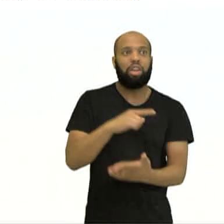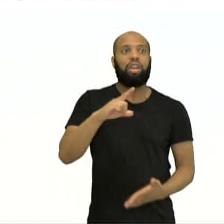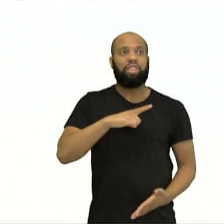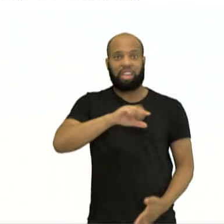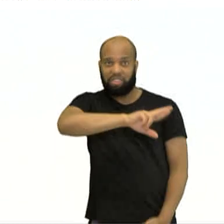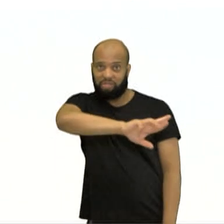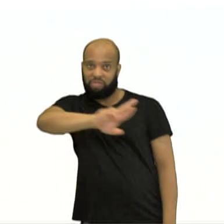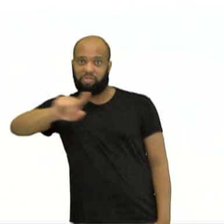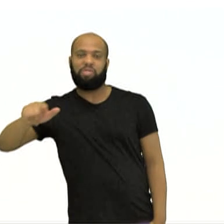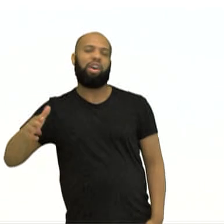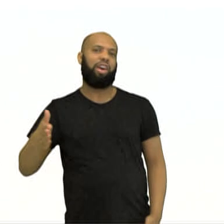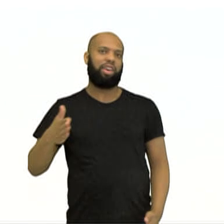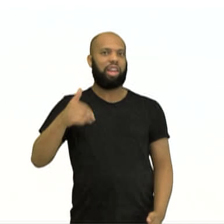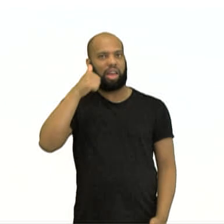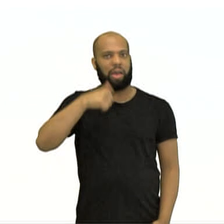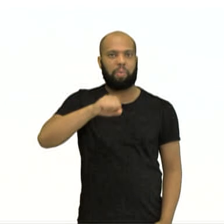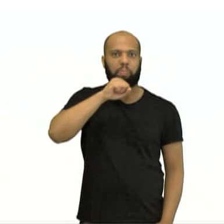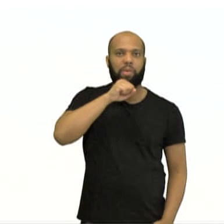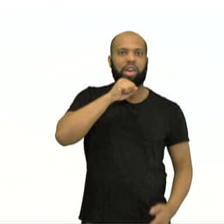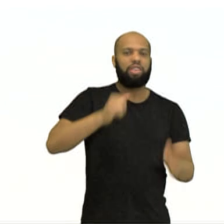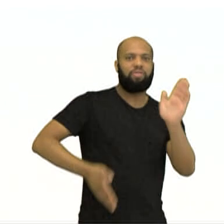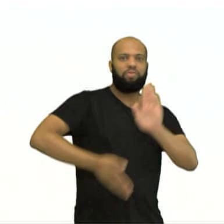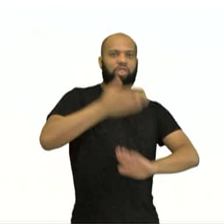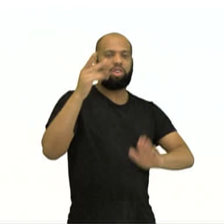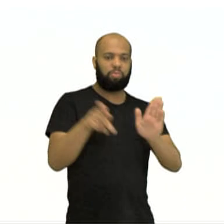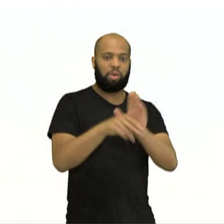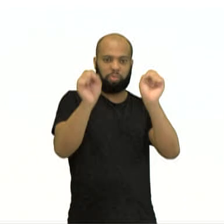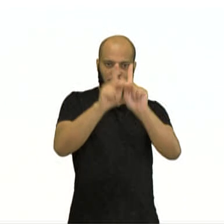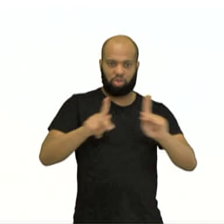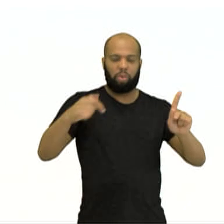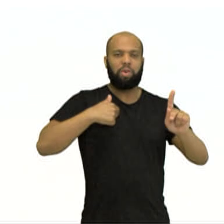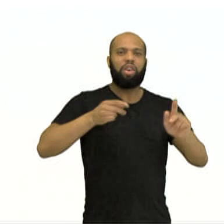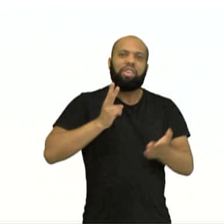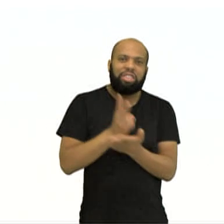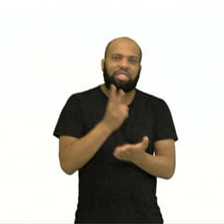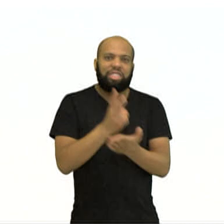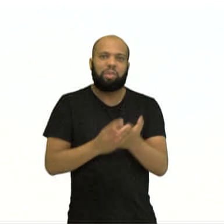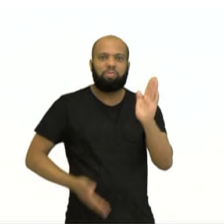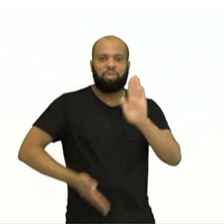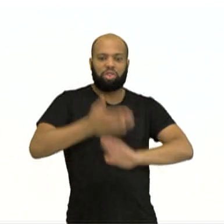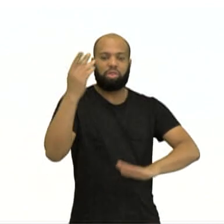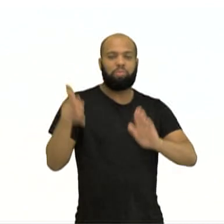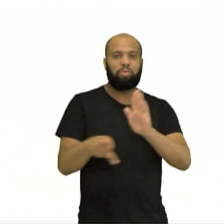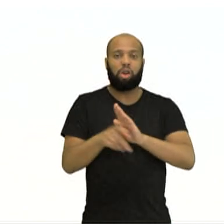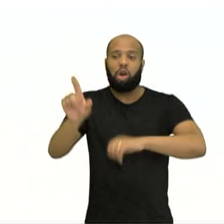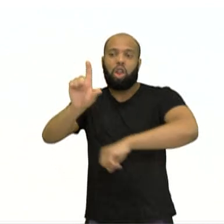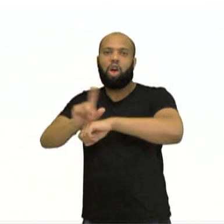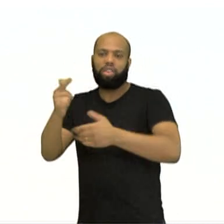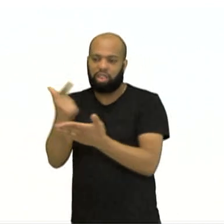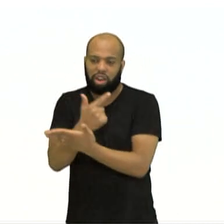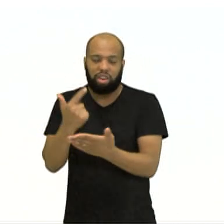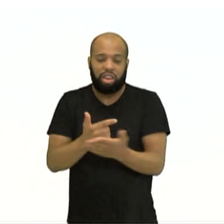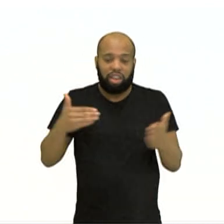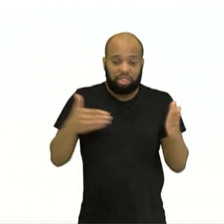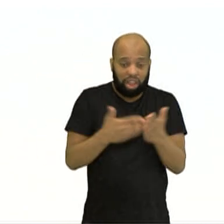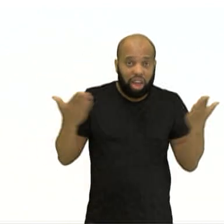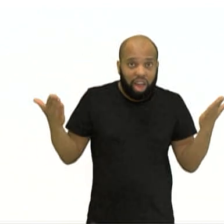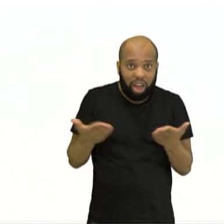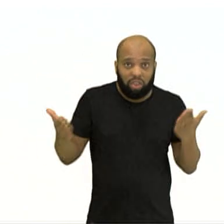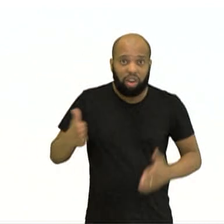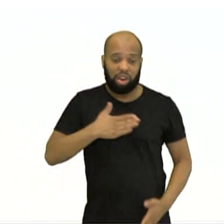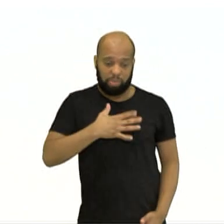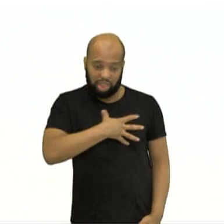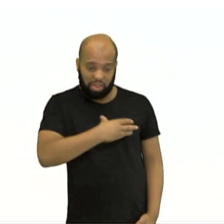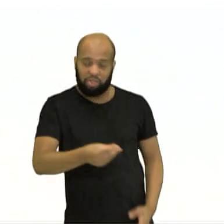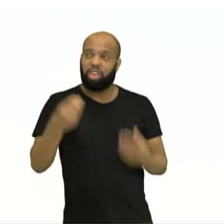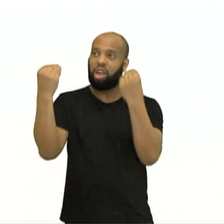sempre fugi dos sebos. Risos. Até hoje, ela fixa em nossa geladeira uma lista com